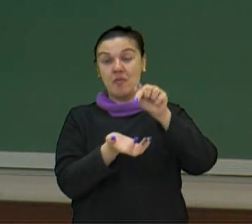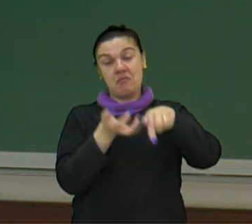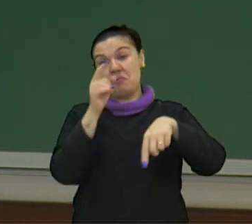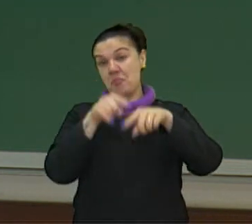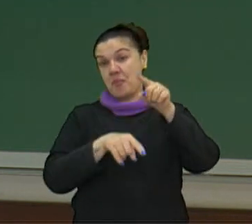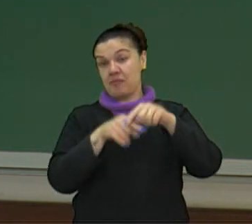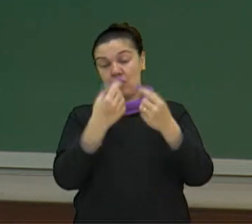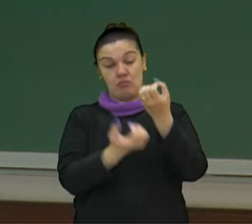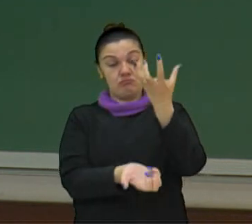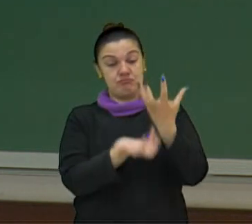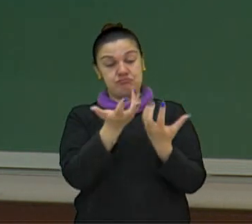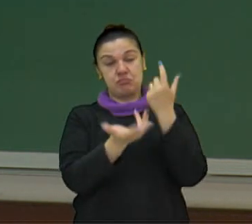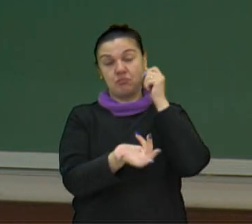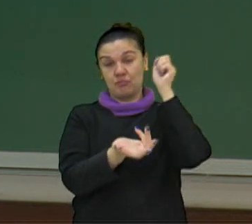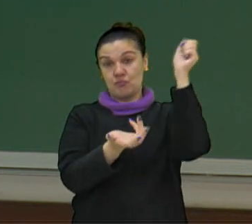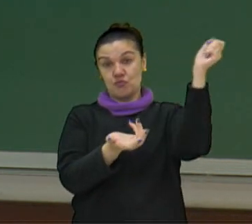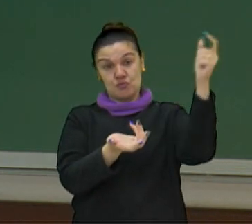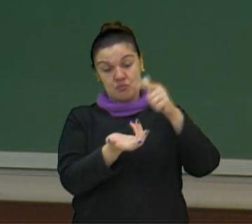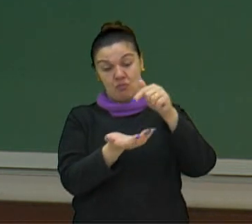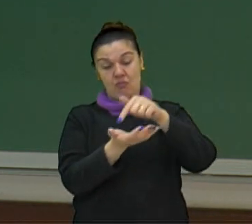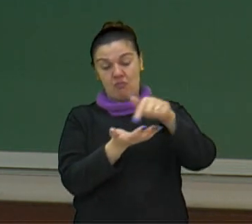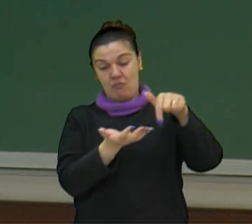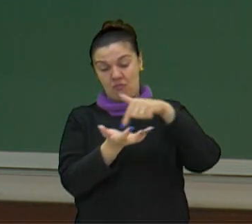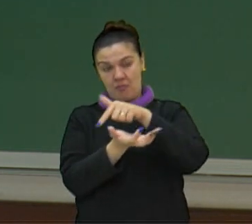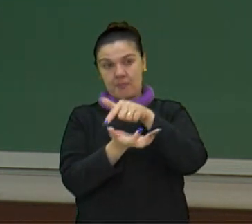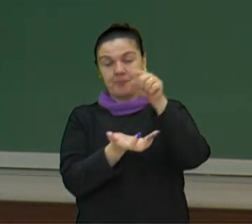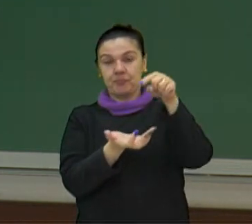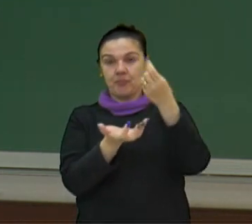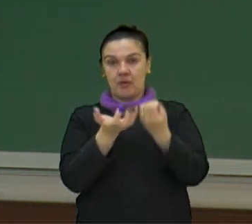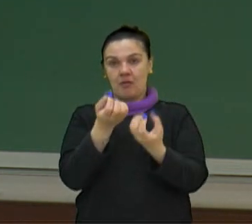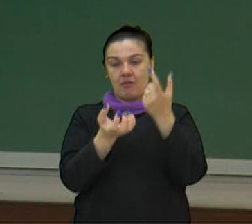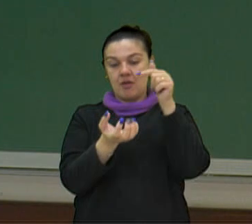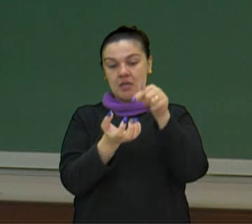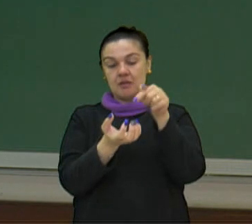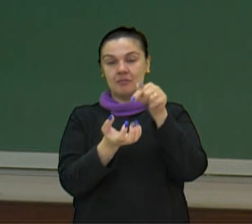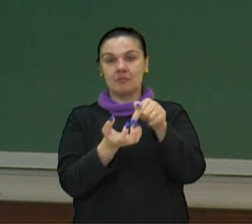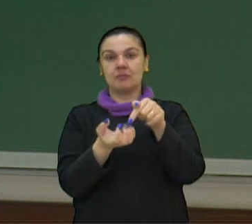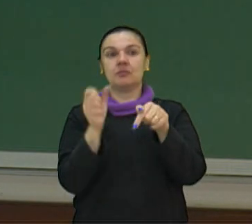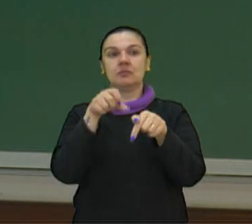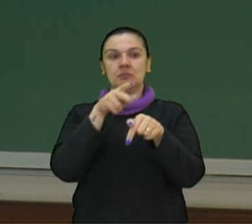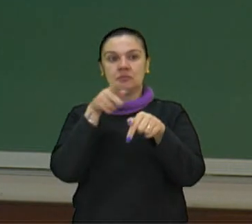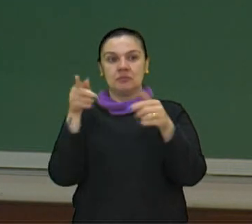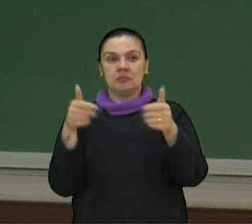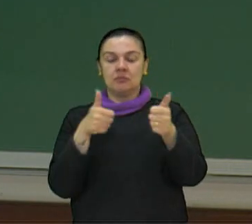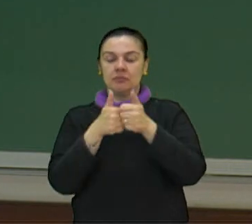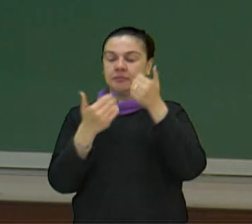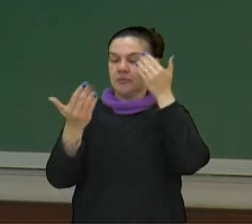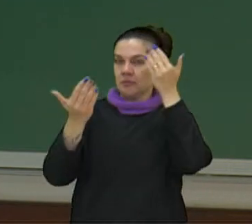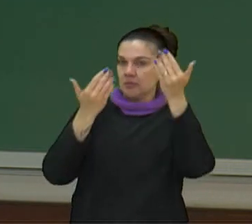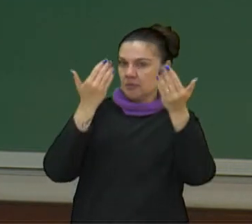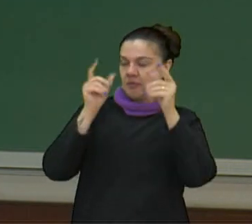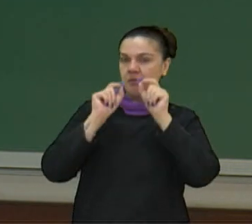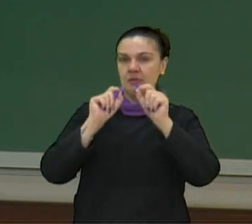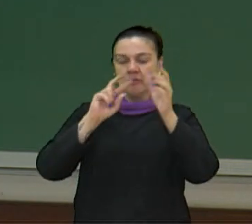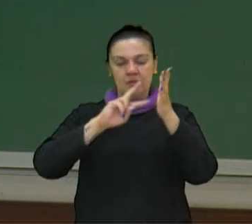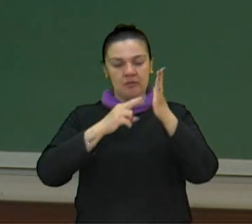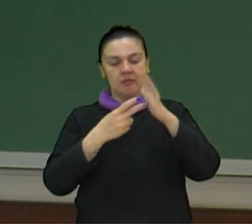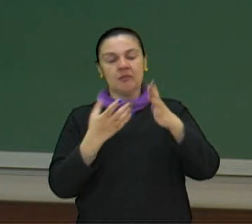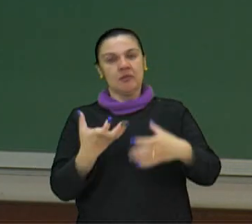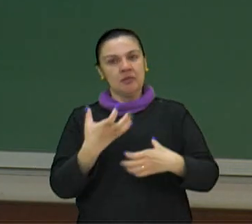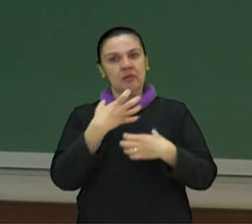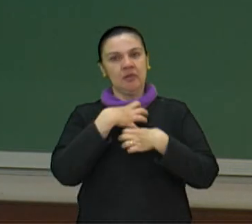material incandescente do Sol. Essas labaredas, então, a gente poderia, por comparação, entender como os